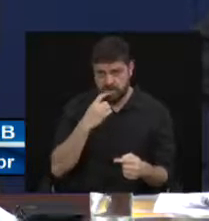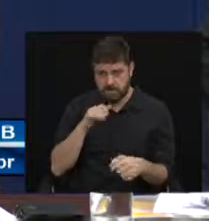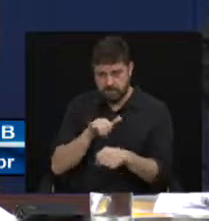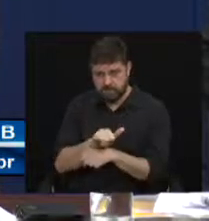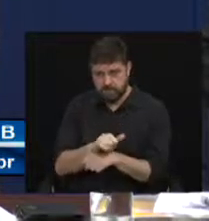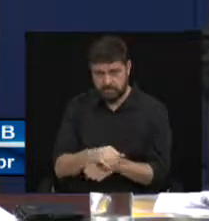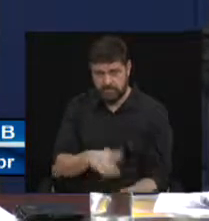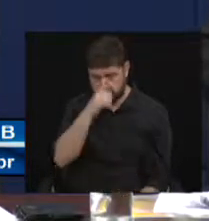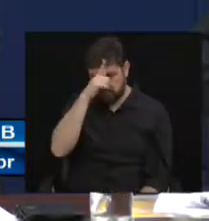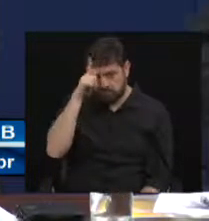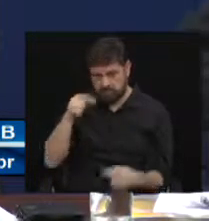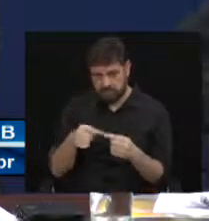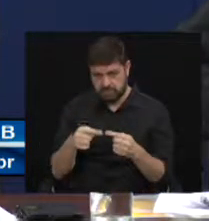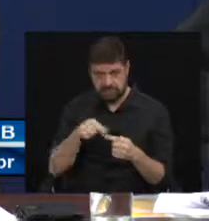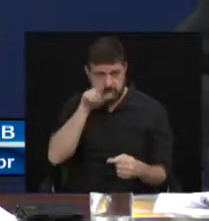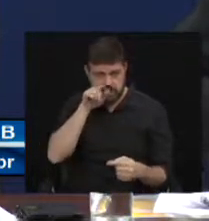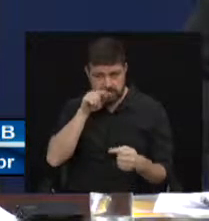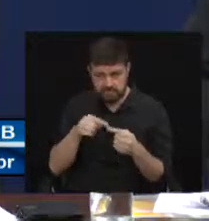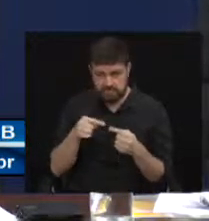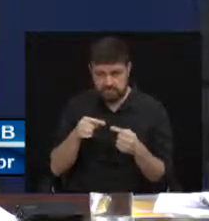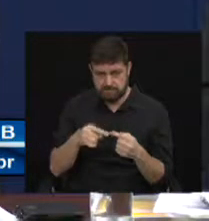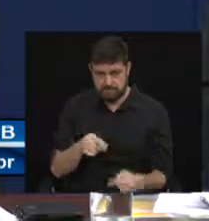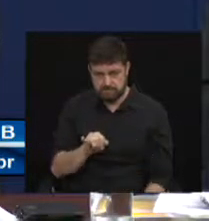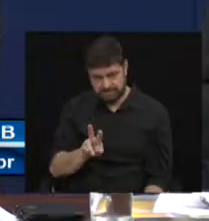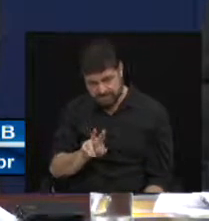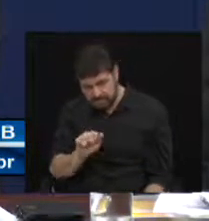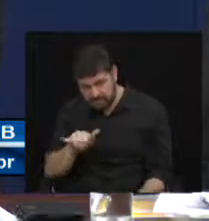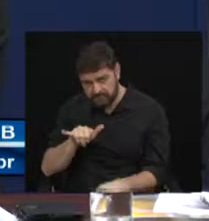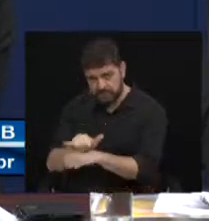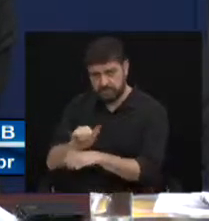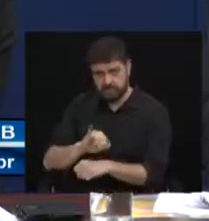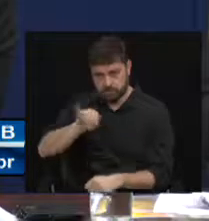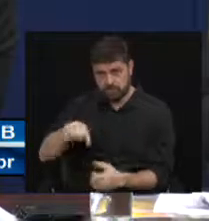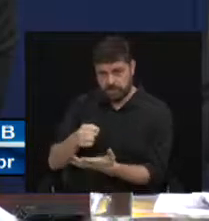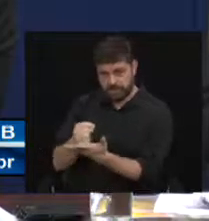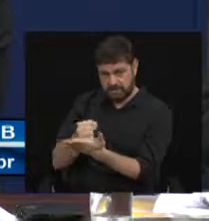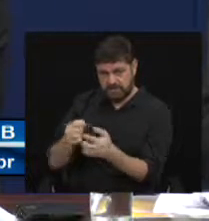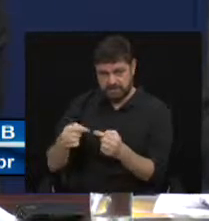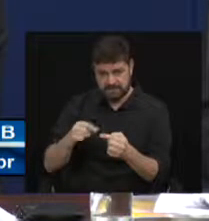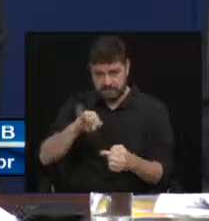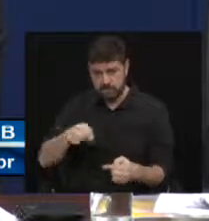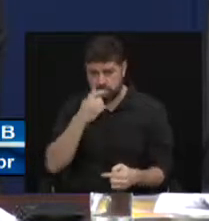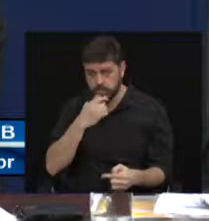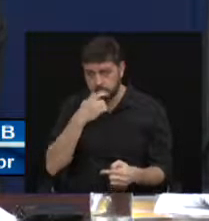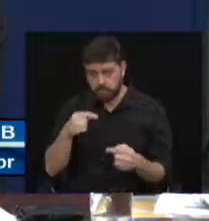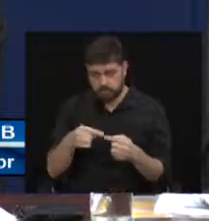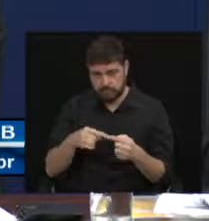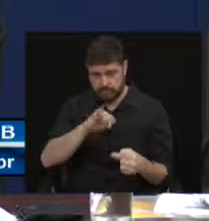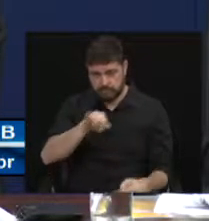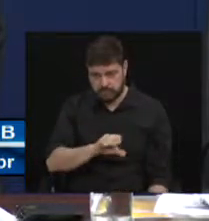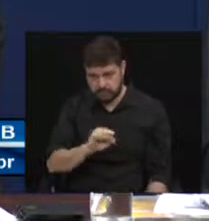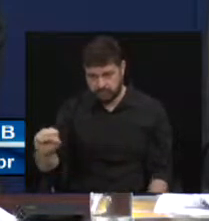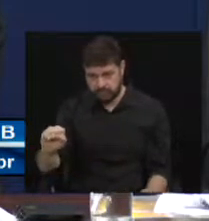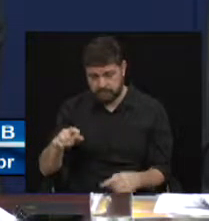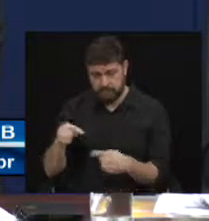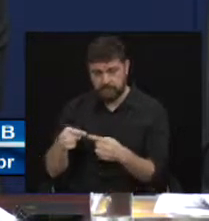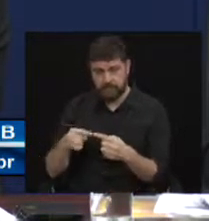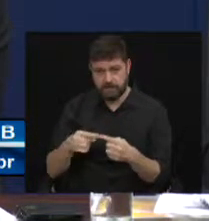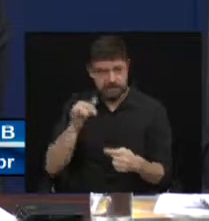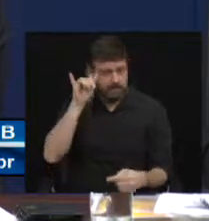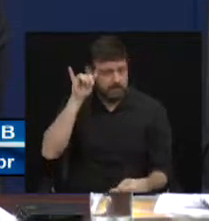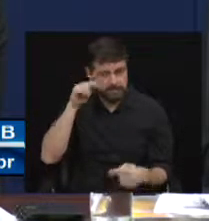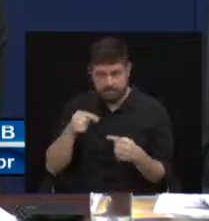Roberto Maia Rocha Brito, Dr. José Roberto Ribeiro. Parecer da Comissão Especial de Honraria favorável, não havendo vereador discutir em votação. Vereadores